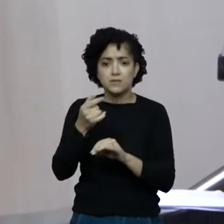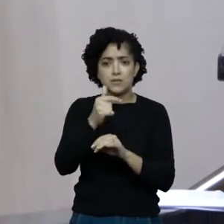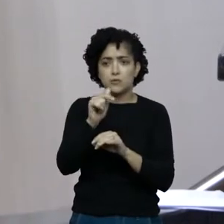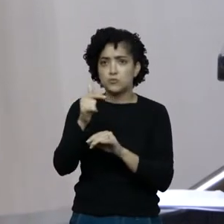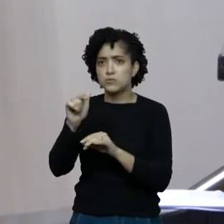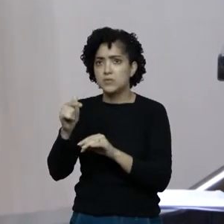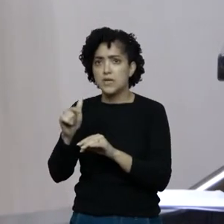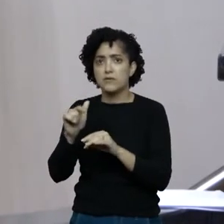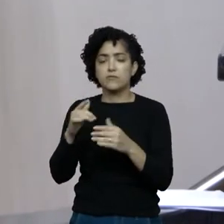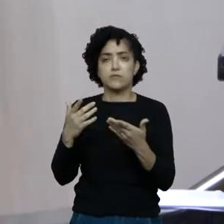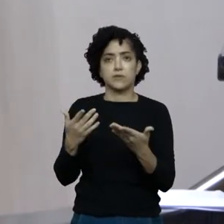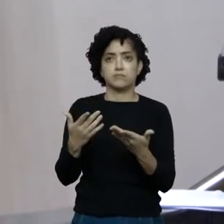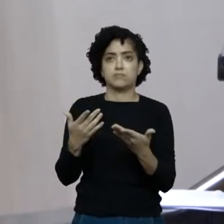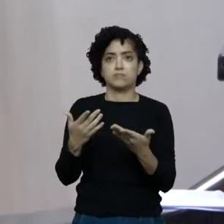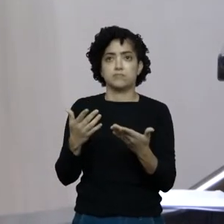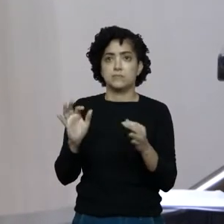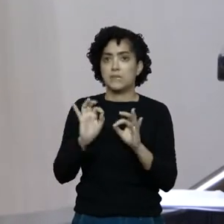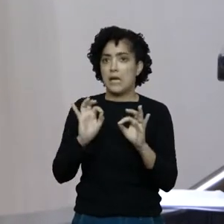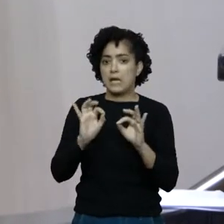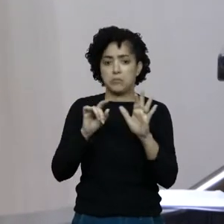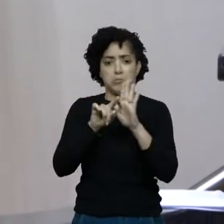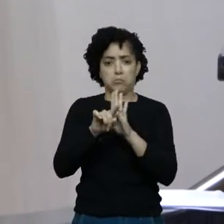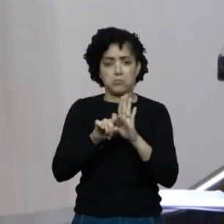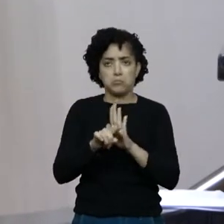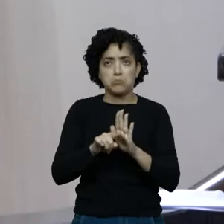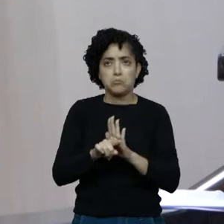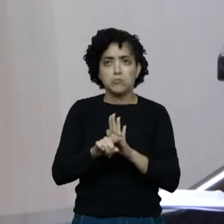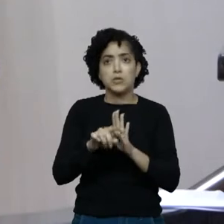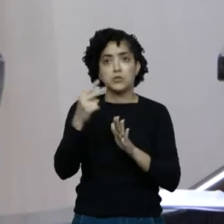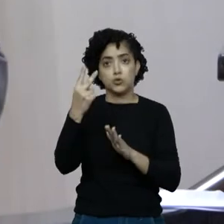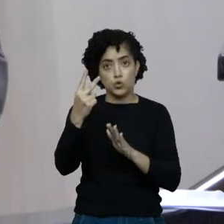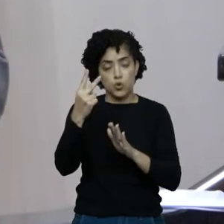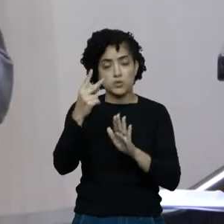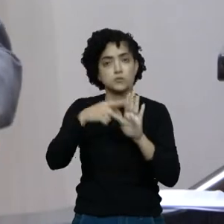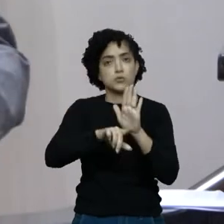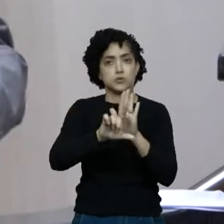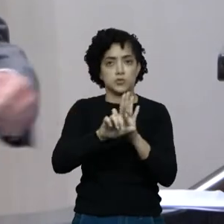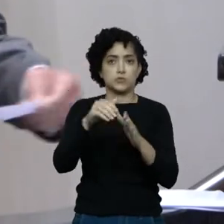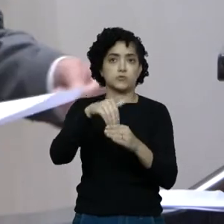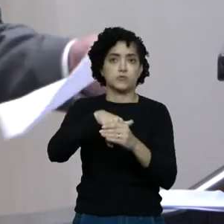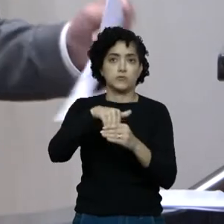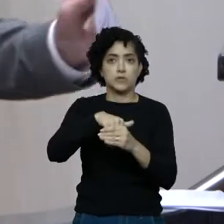e o acordo de líderes nenhum e todos os projetos voltados à